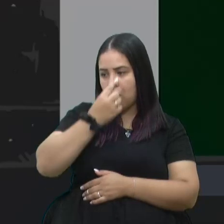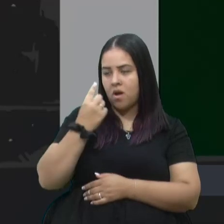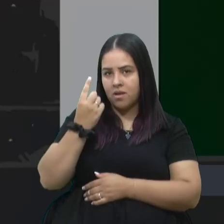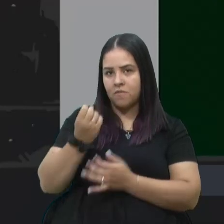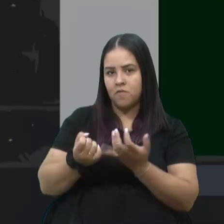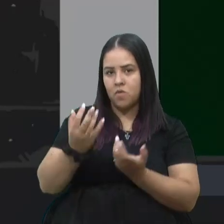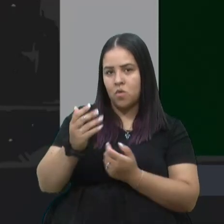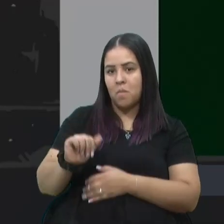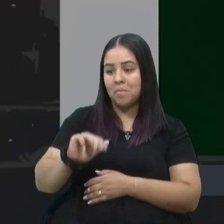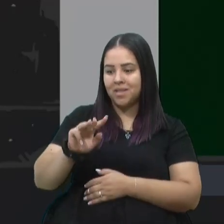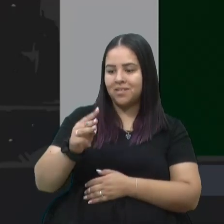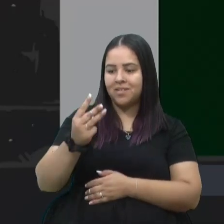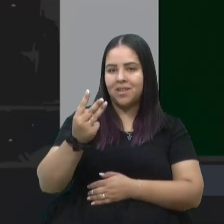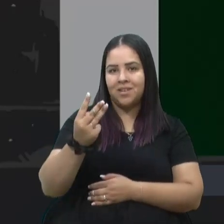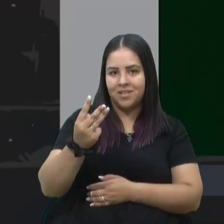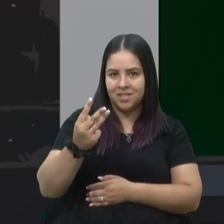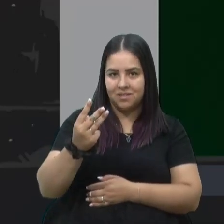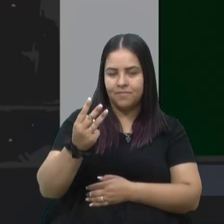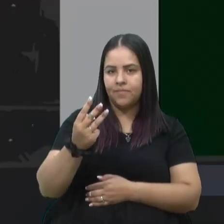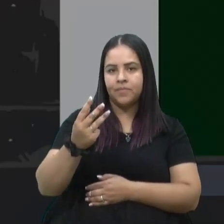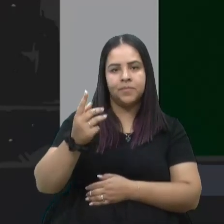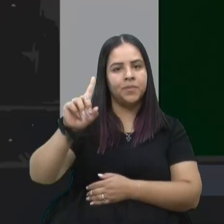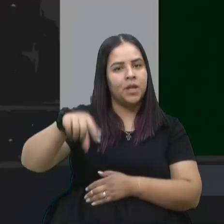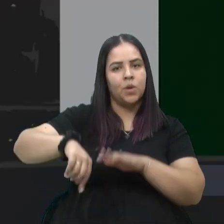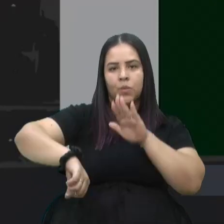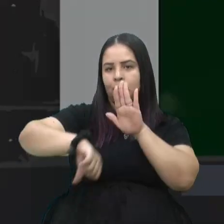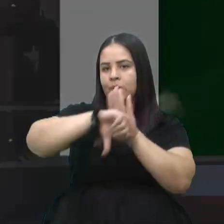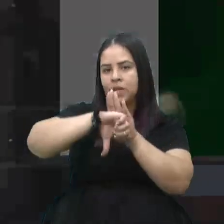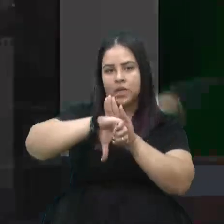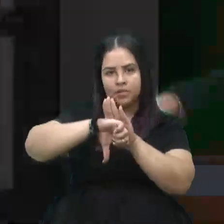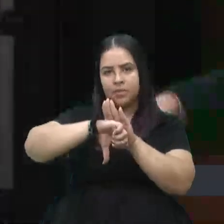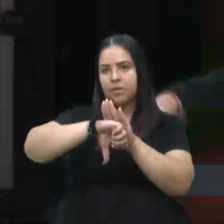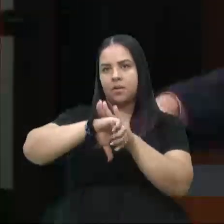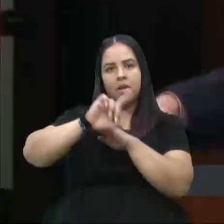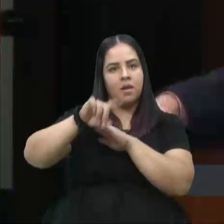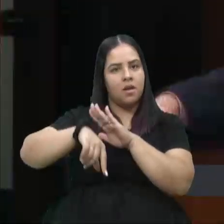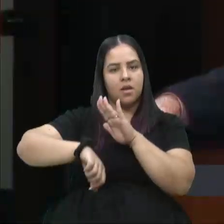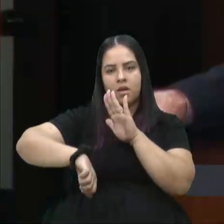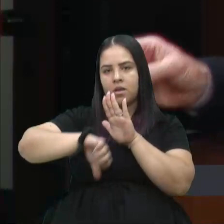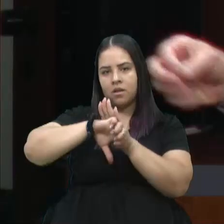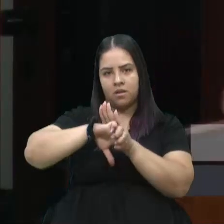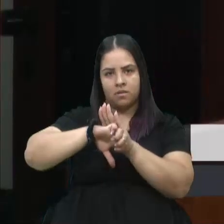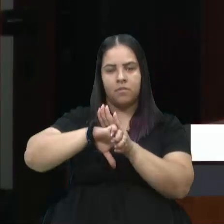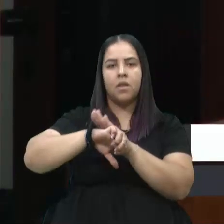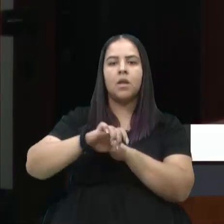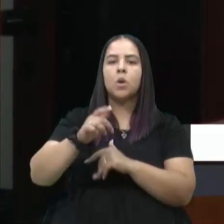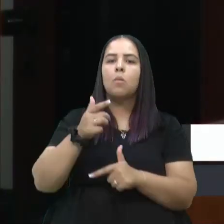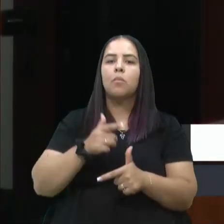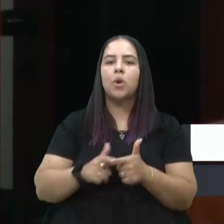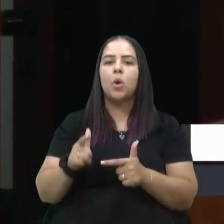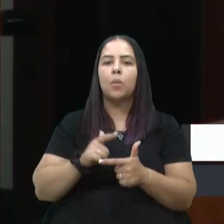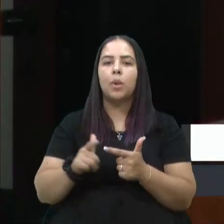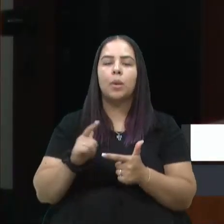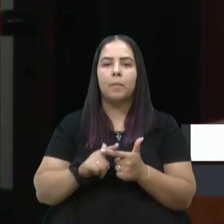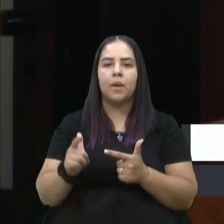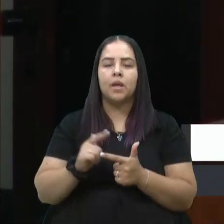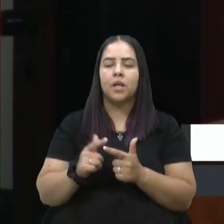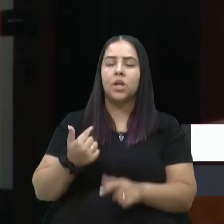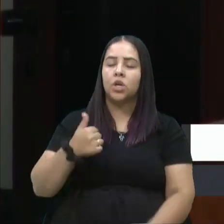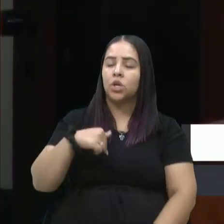parte, vereador. Então é um crime que está se instalando, Uma parte, um problema que